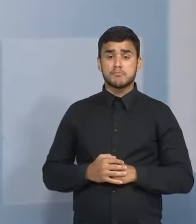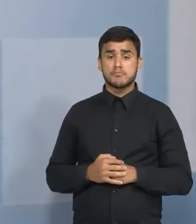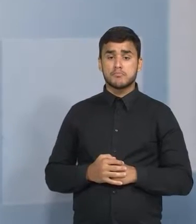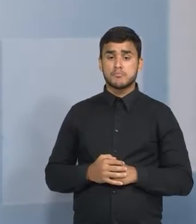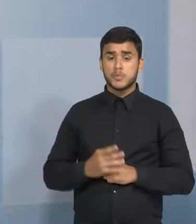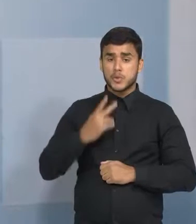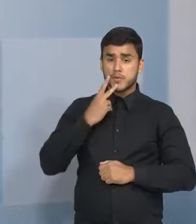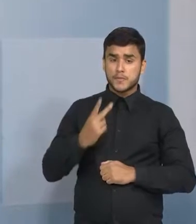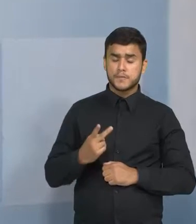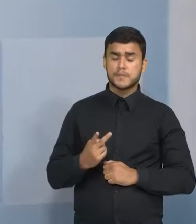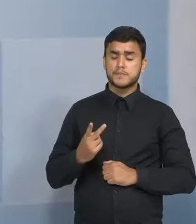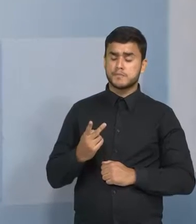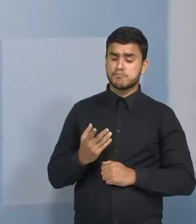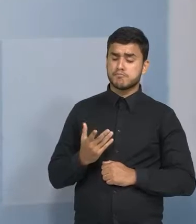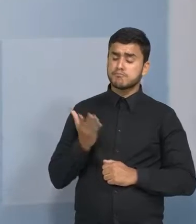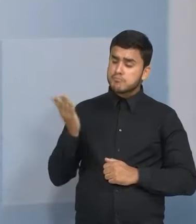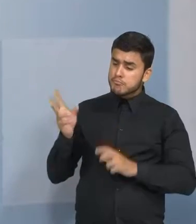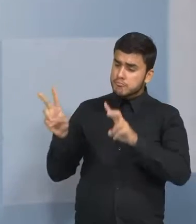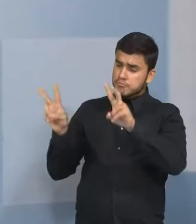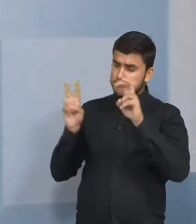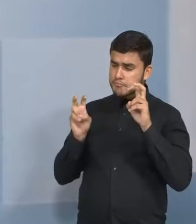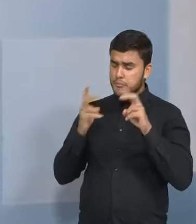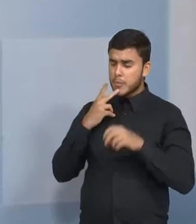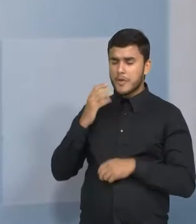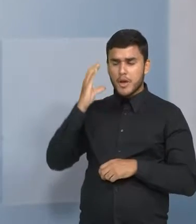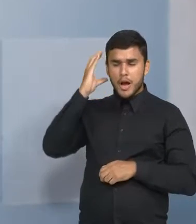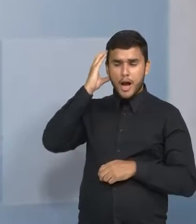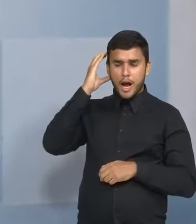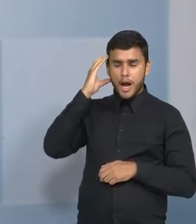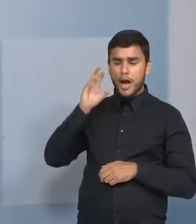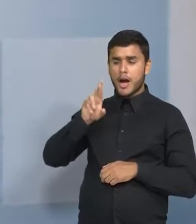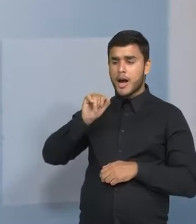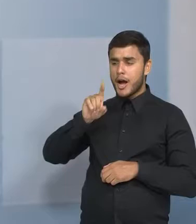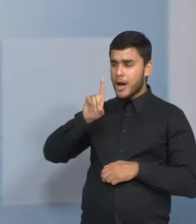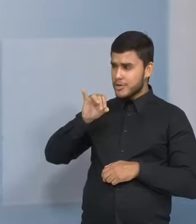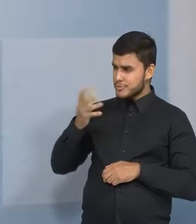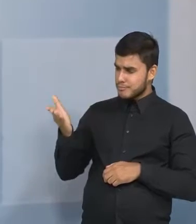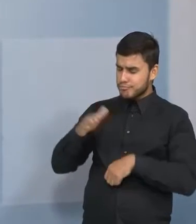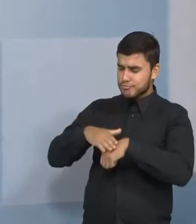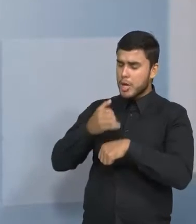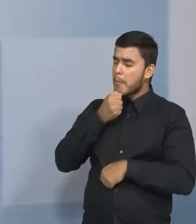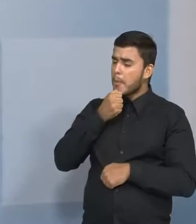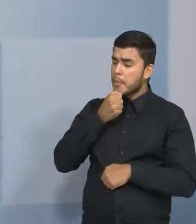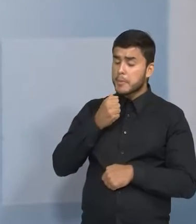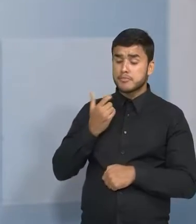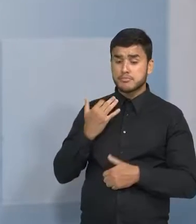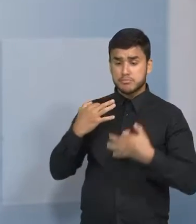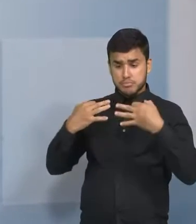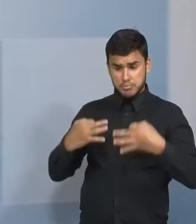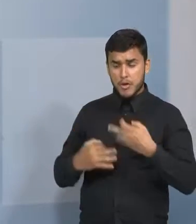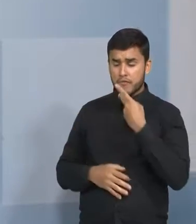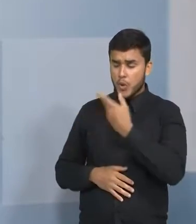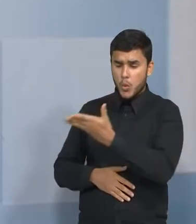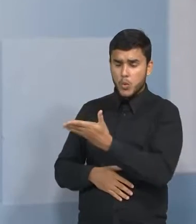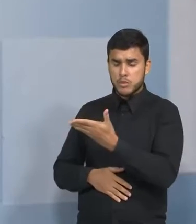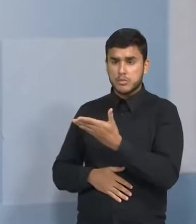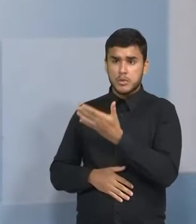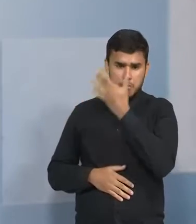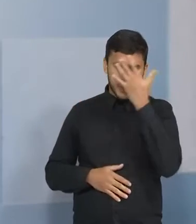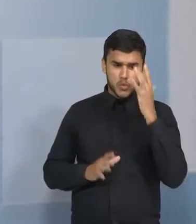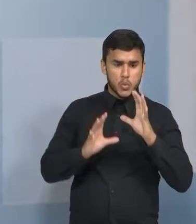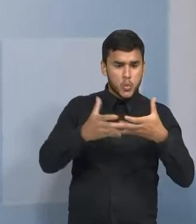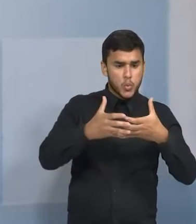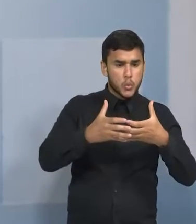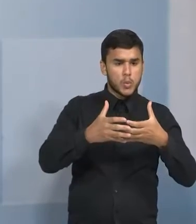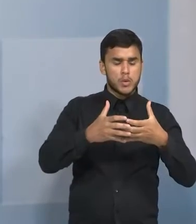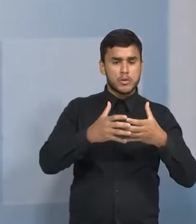você coloca muito bem no seu programa de rádio. Enquanto uma parte da imprensa tenta colaborar, outra,